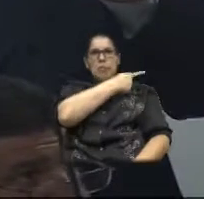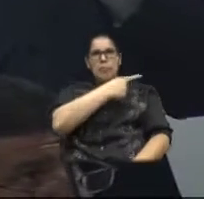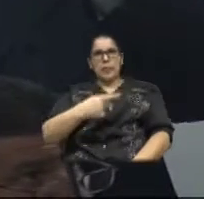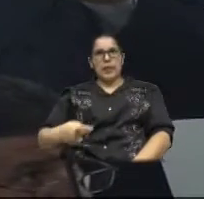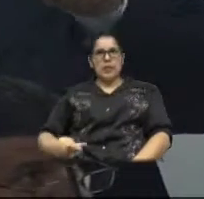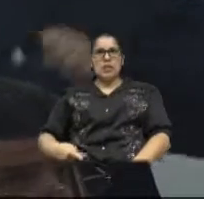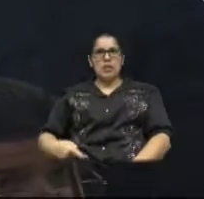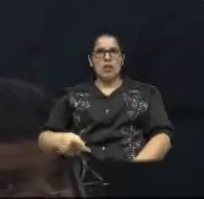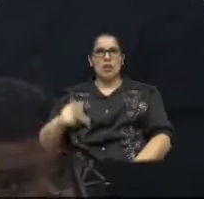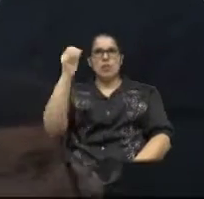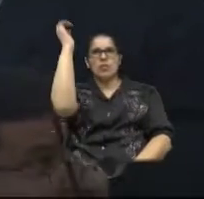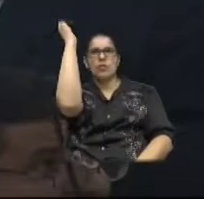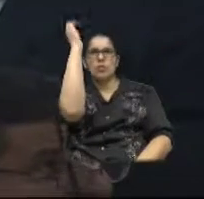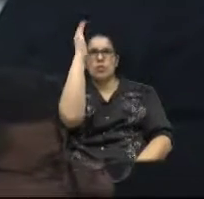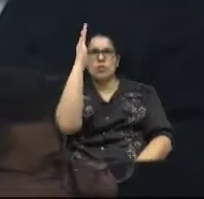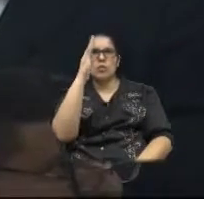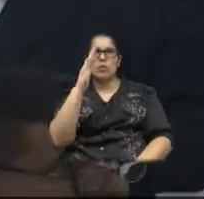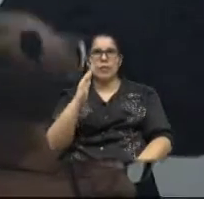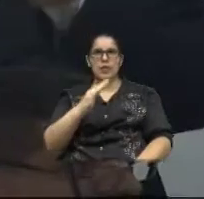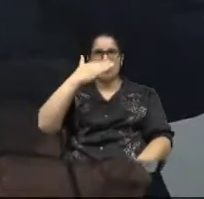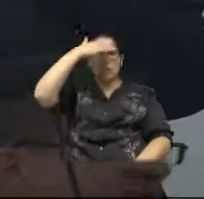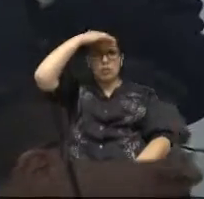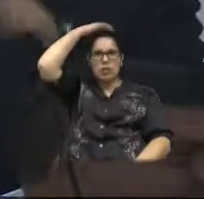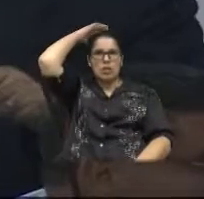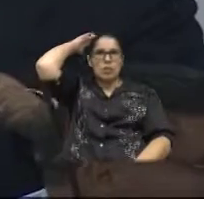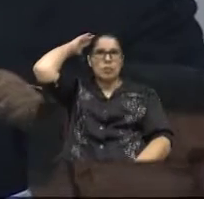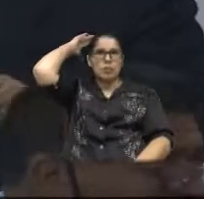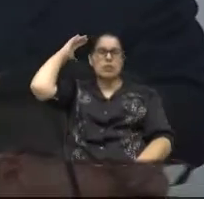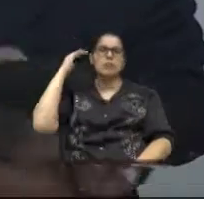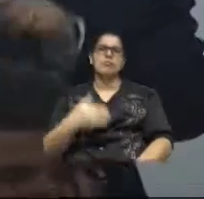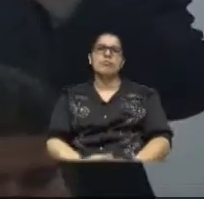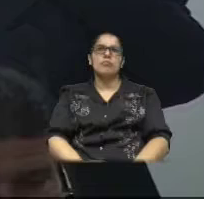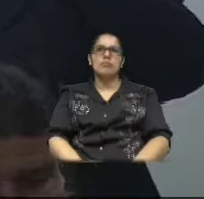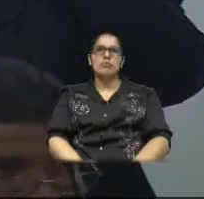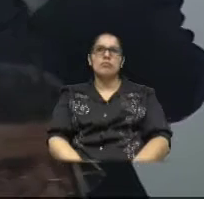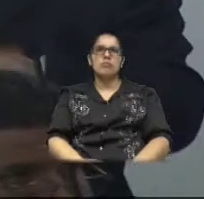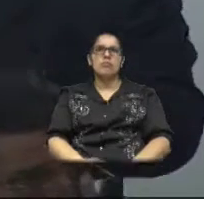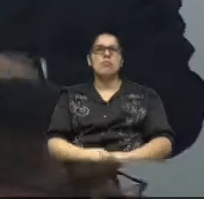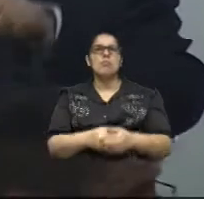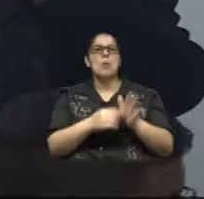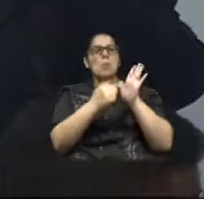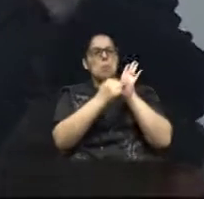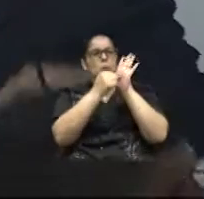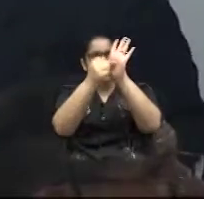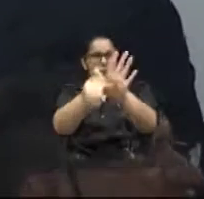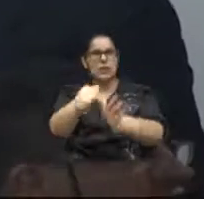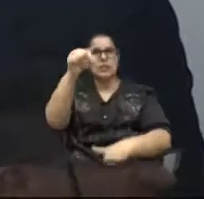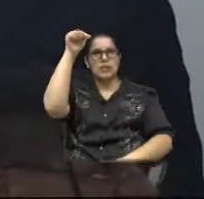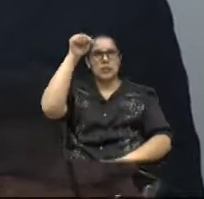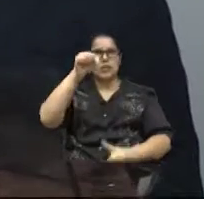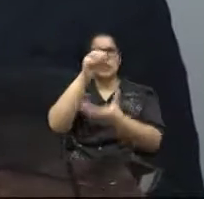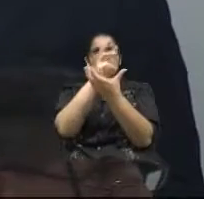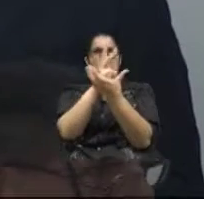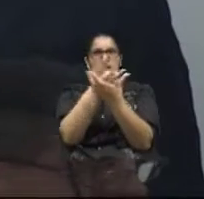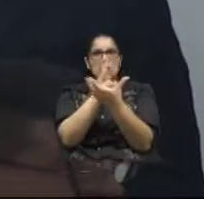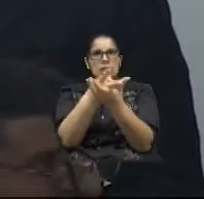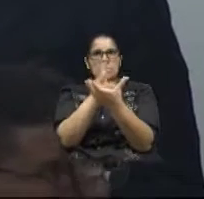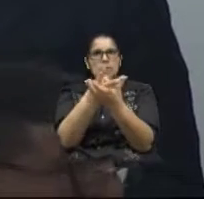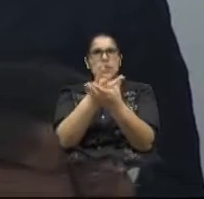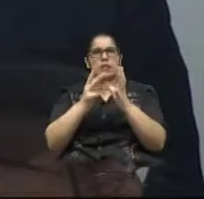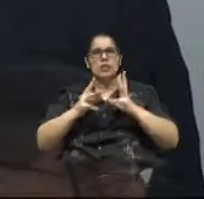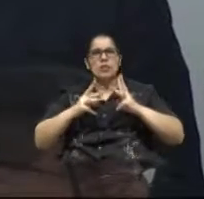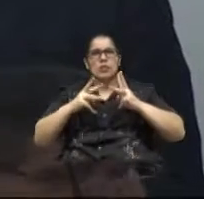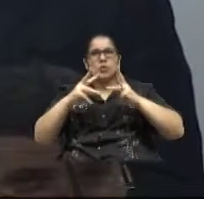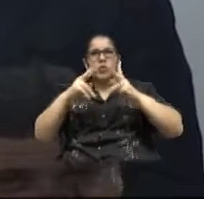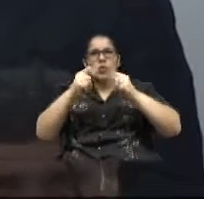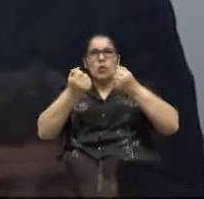ser registrado, a manifestação dessa casa, desse poder legislativo, que